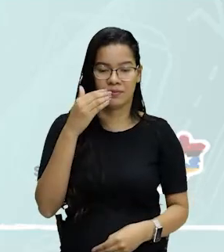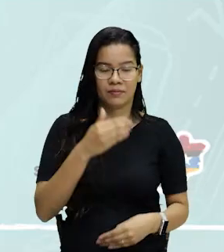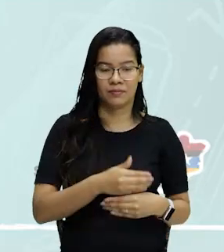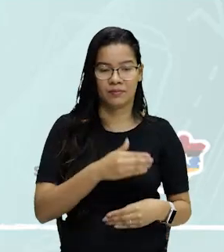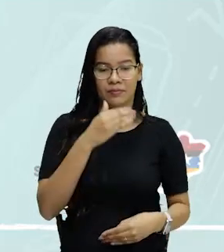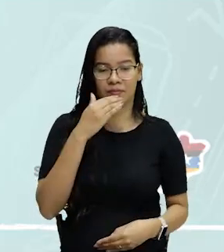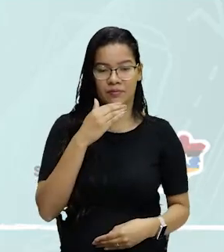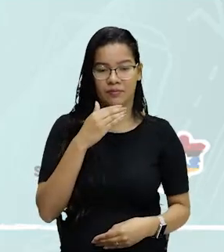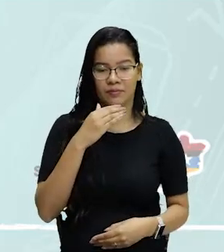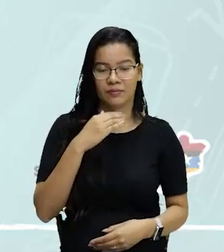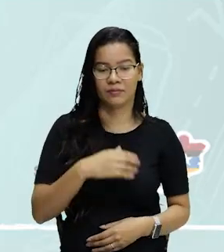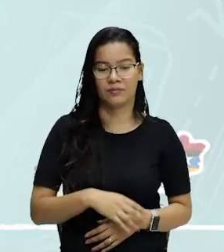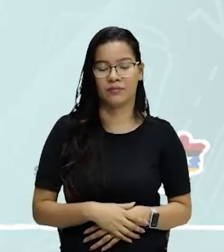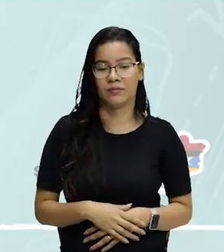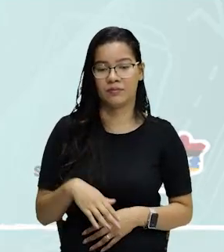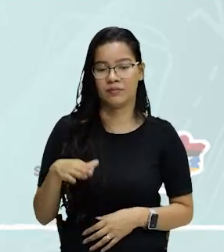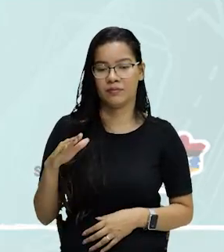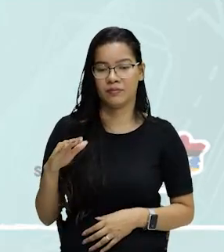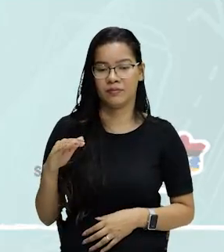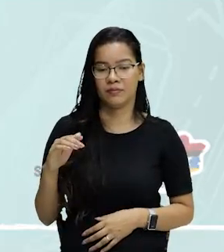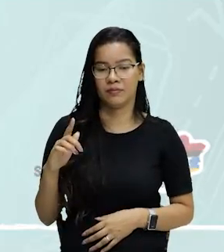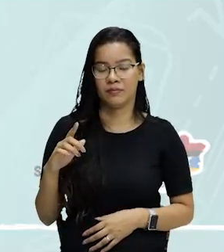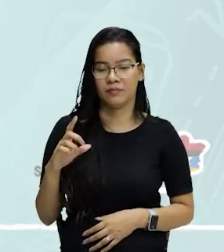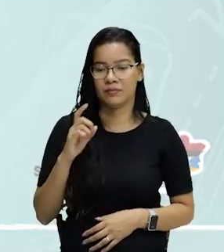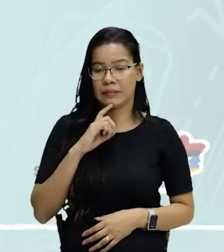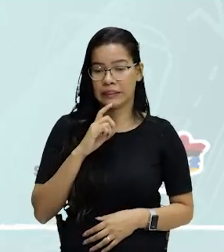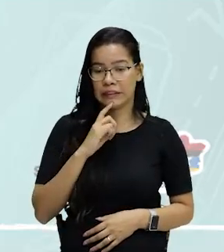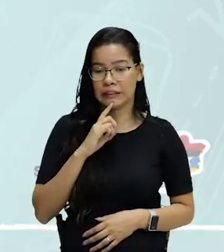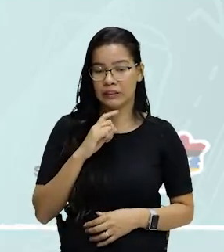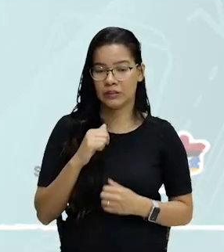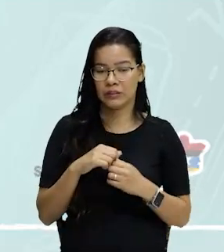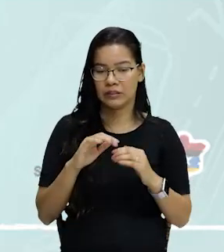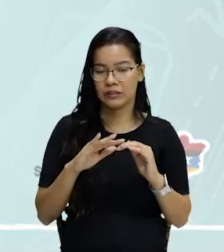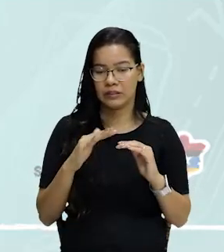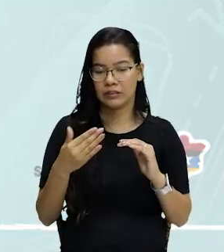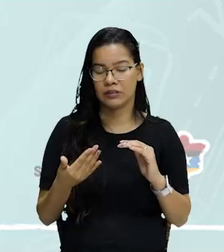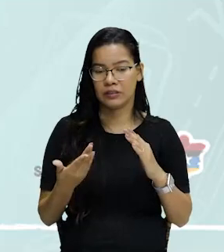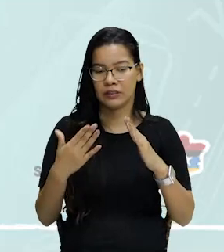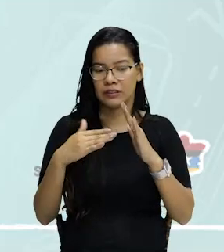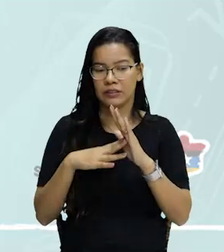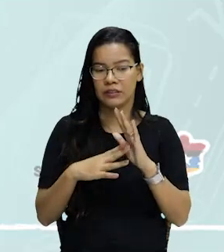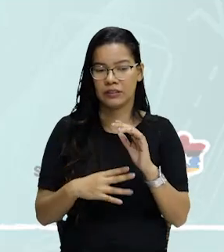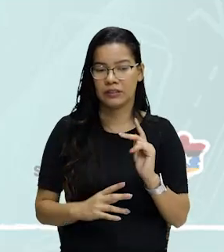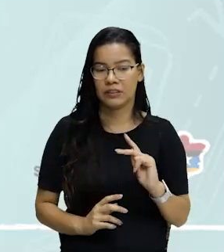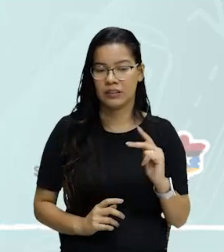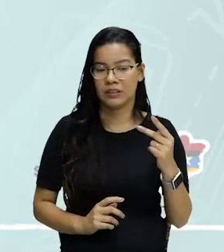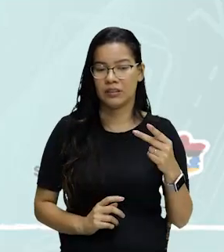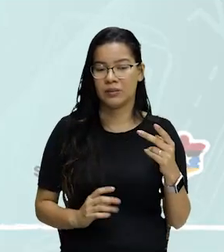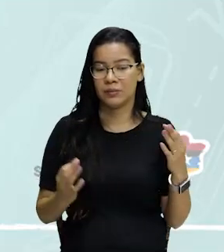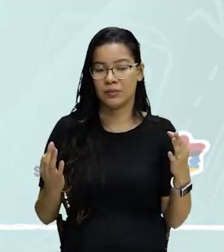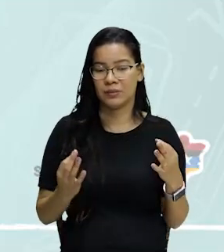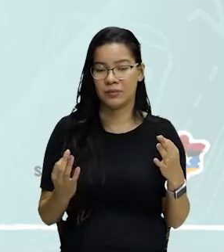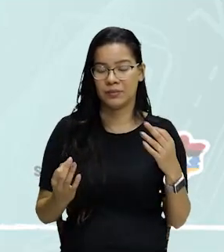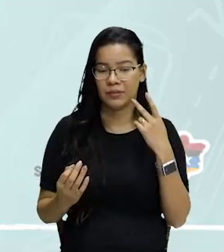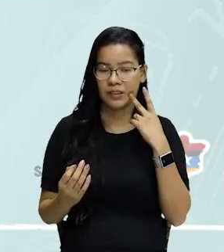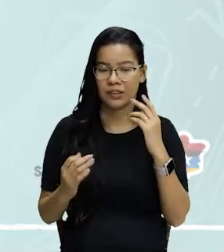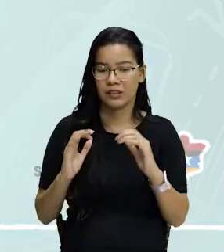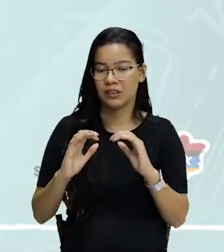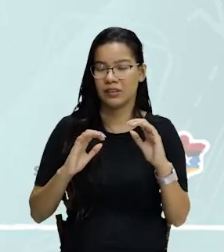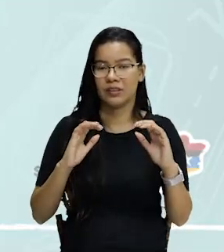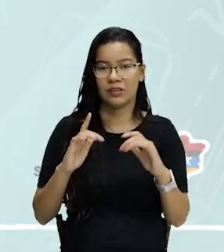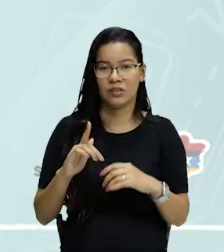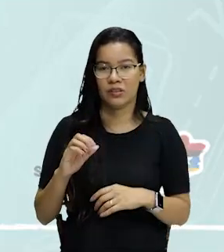cascatas congeladas, com inclinação até negativa. São perfeitas para escalada em gelo. Não